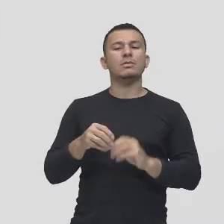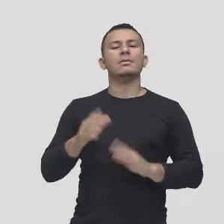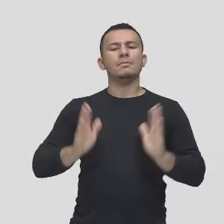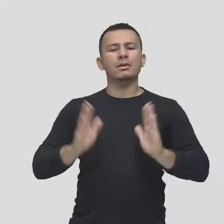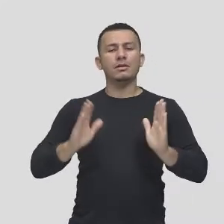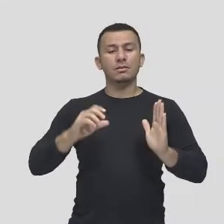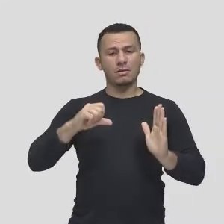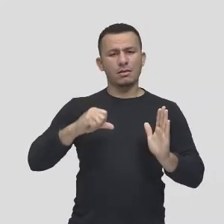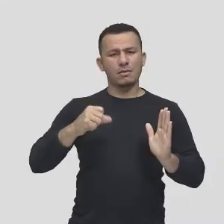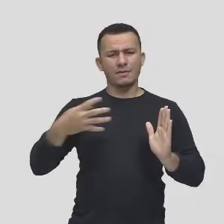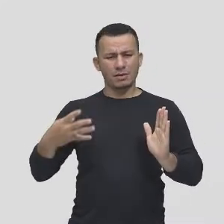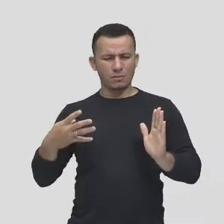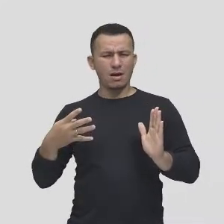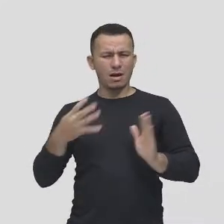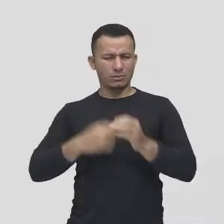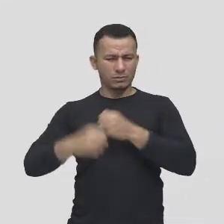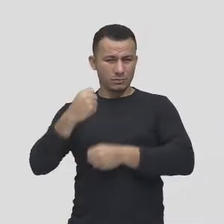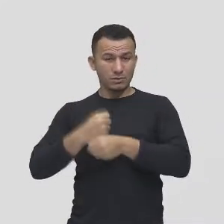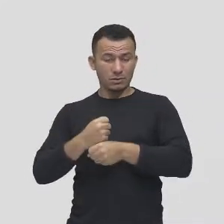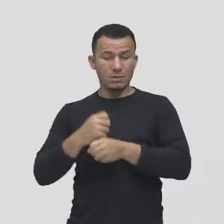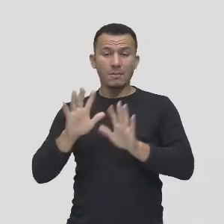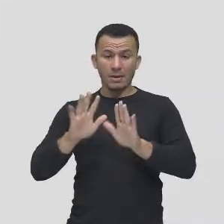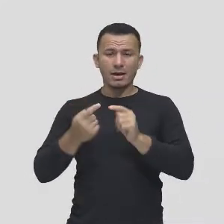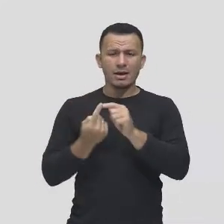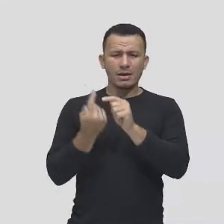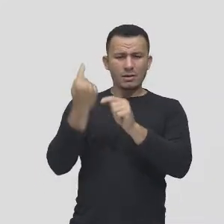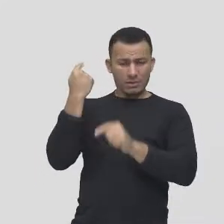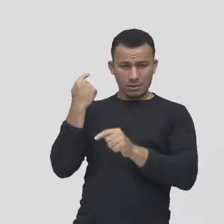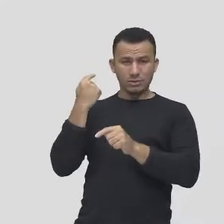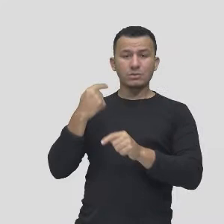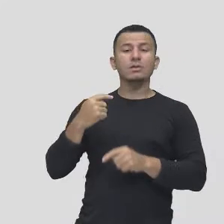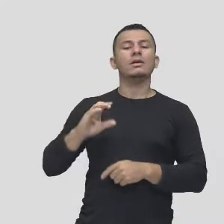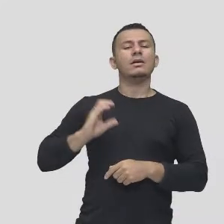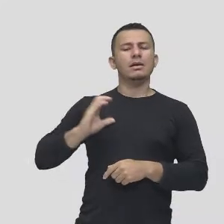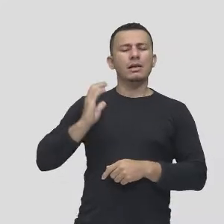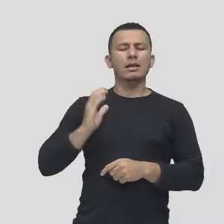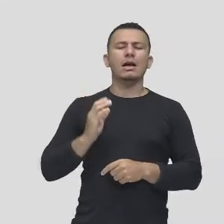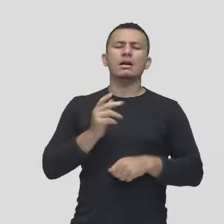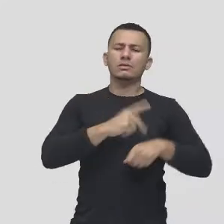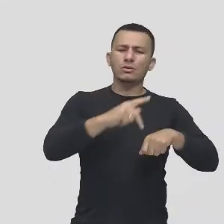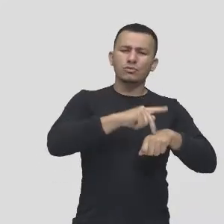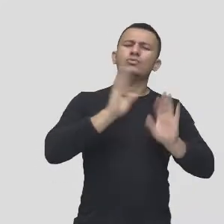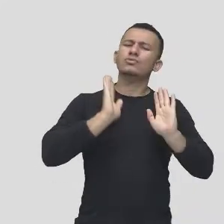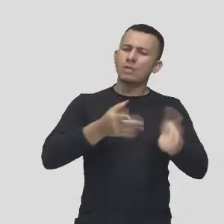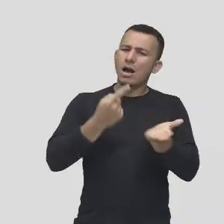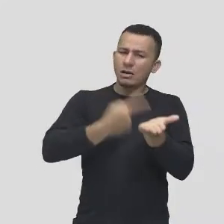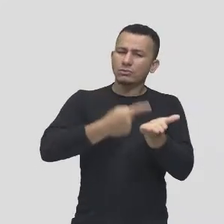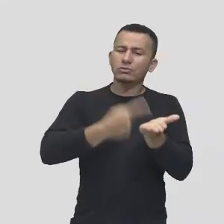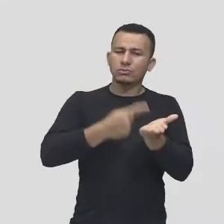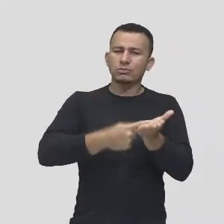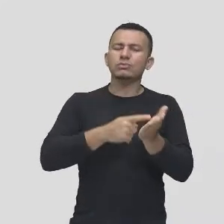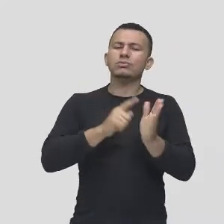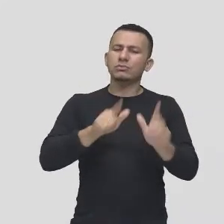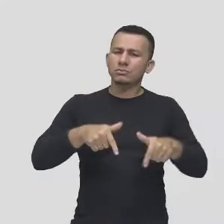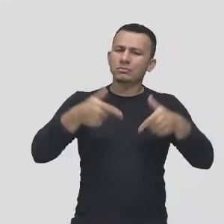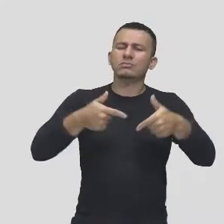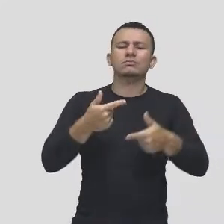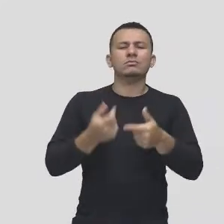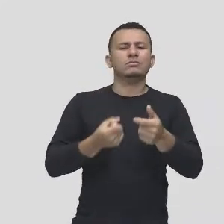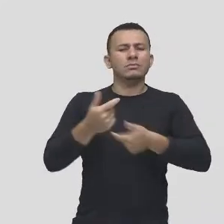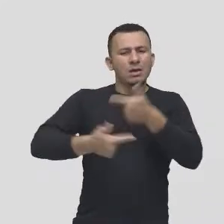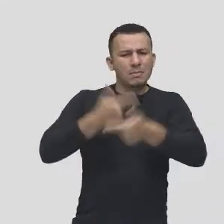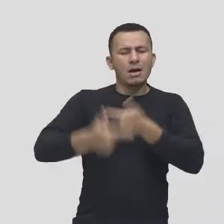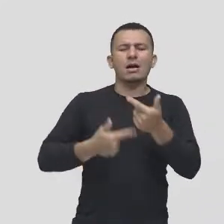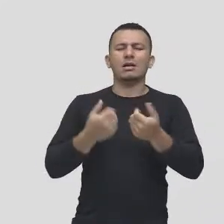mas como a gente falou, antes do NAFTA começar, o Canadá e os Estados Unidos já tinham acordos de produção de carros,